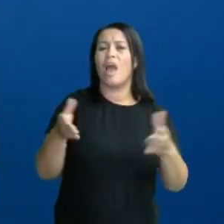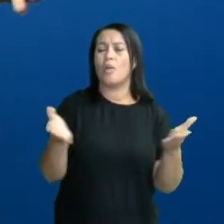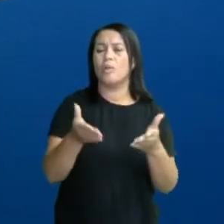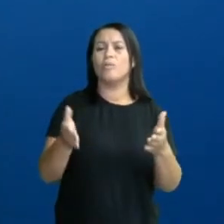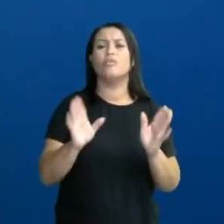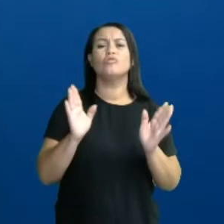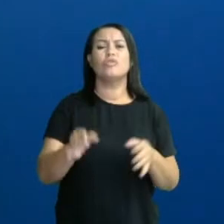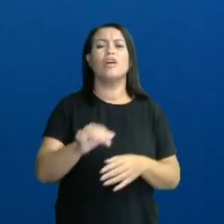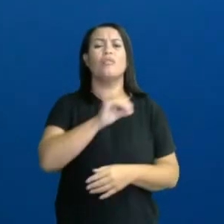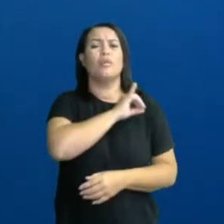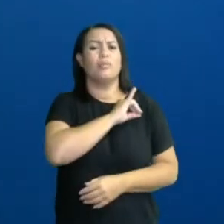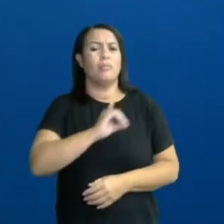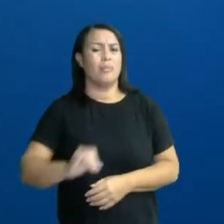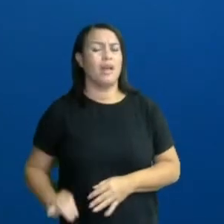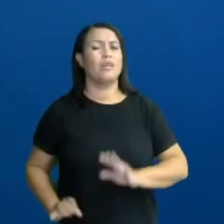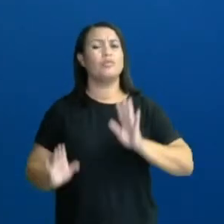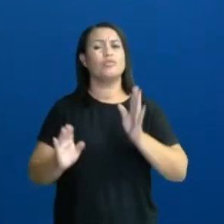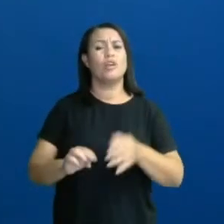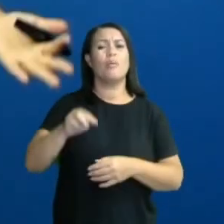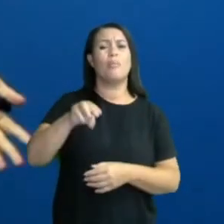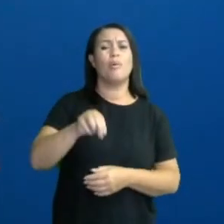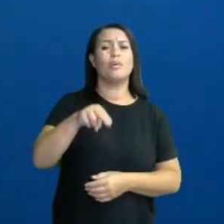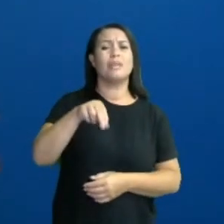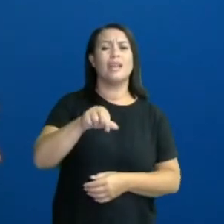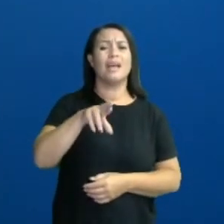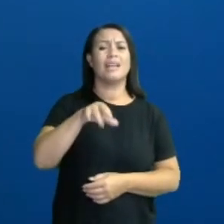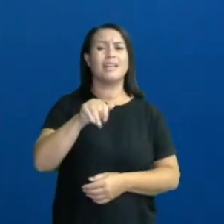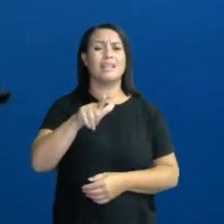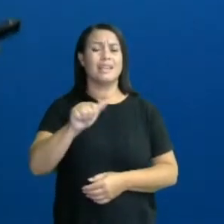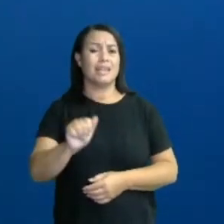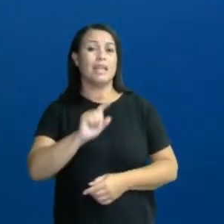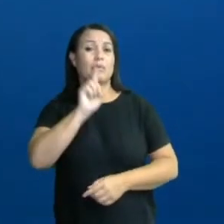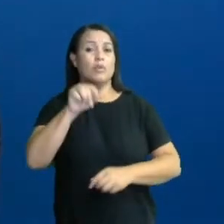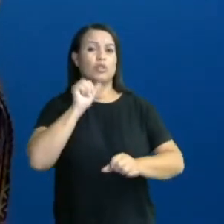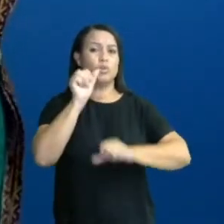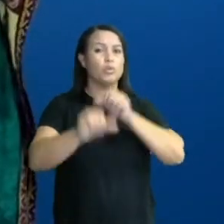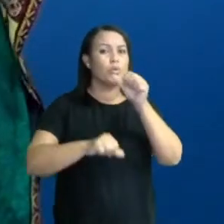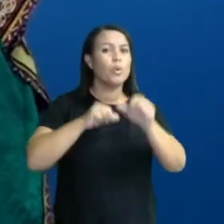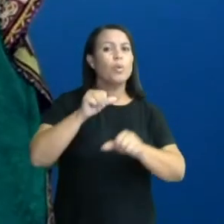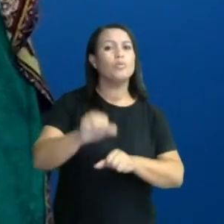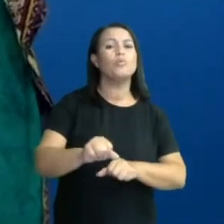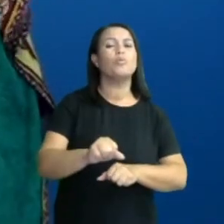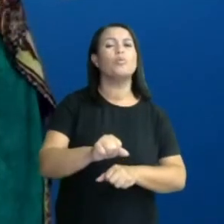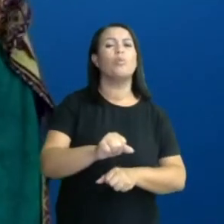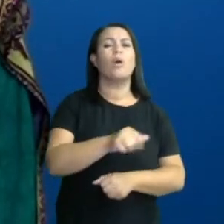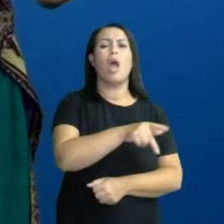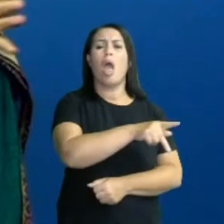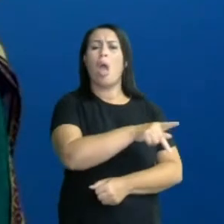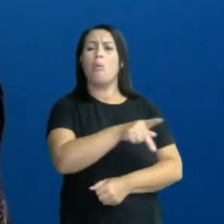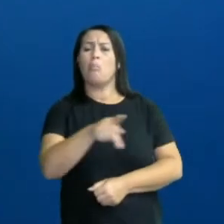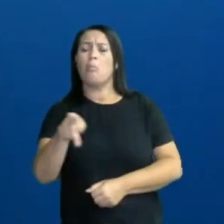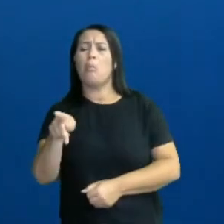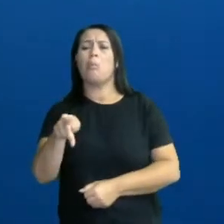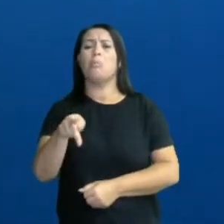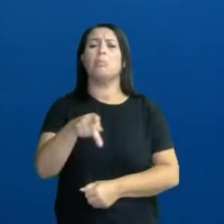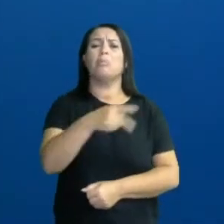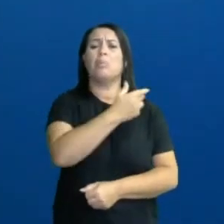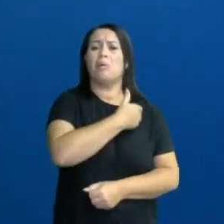já foi império, e quando ele se tornou uma república federativa e se tornou assim, né, o país Brasil e tudo